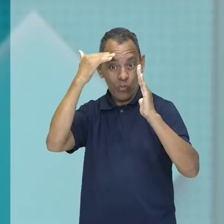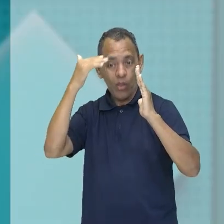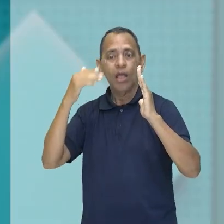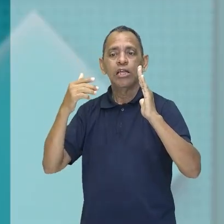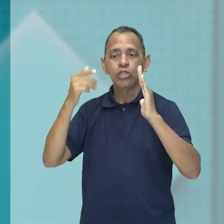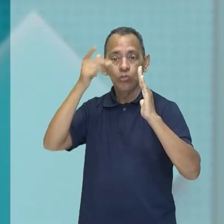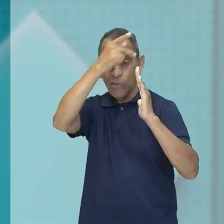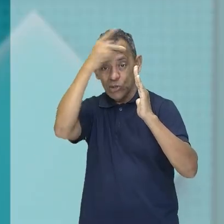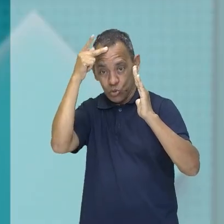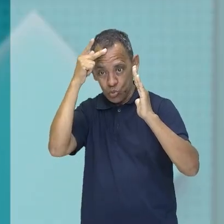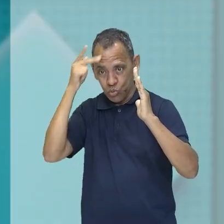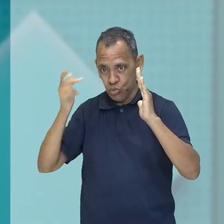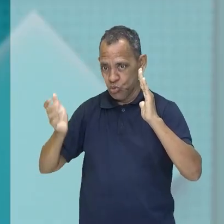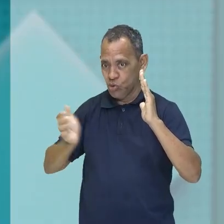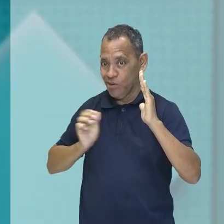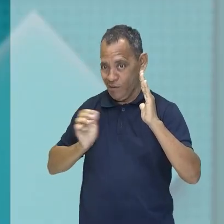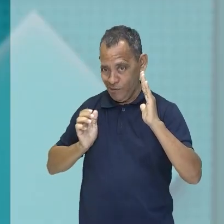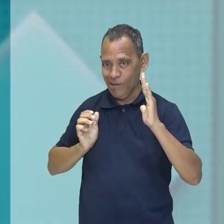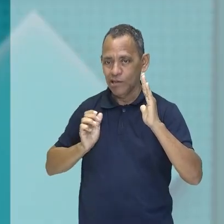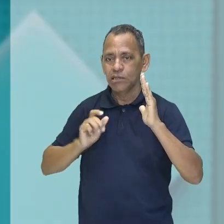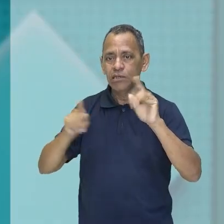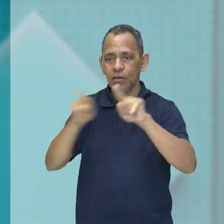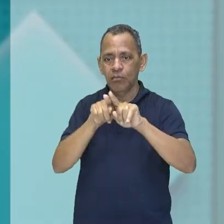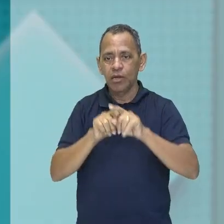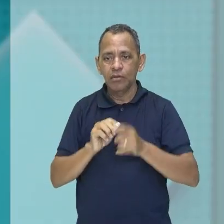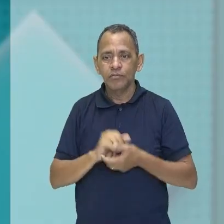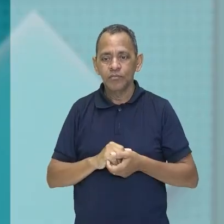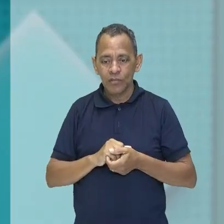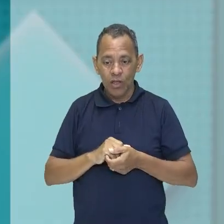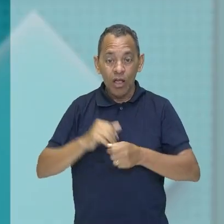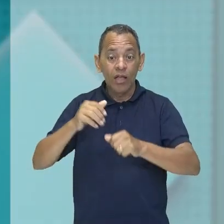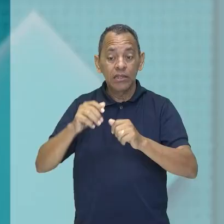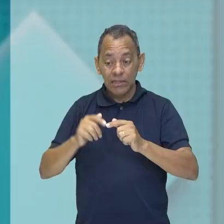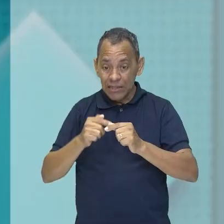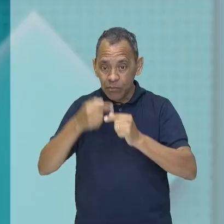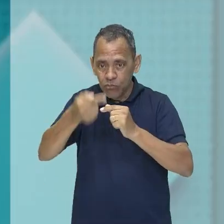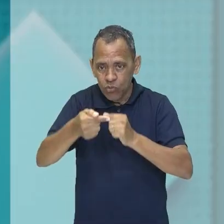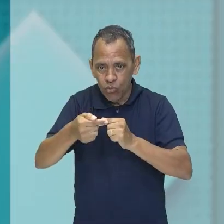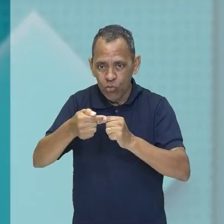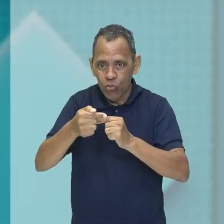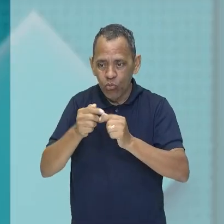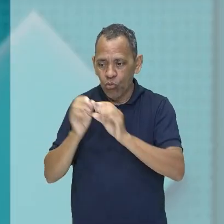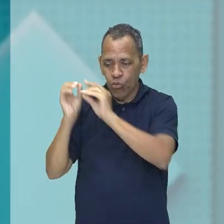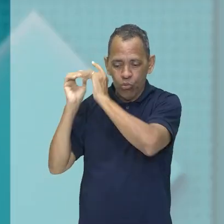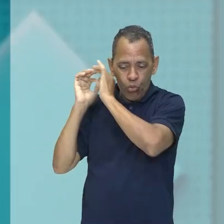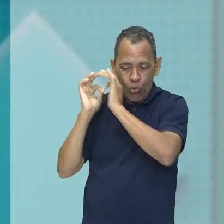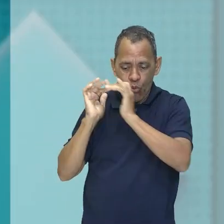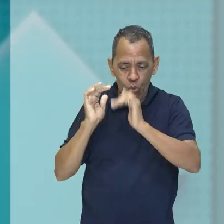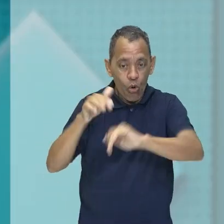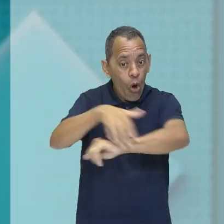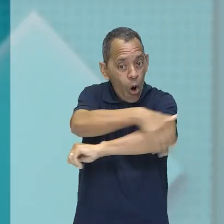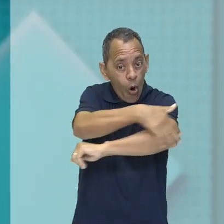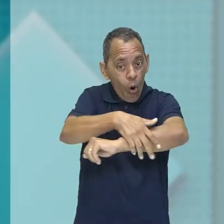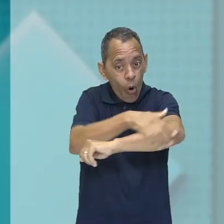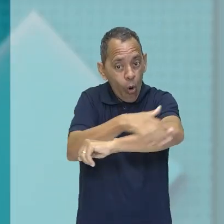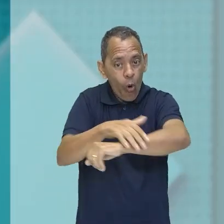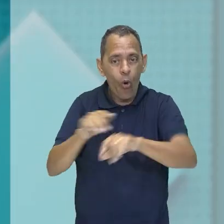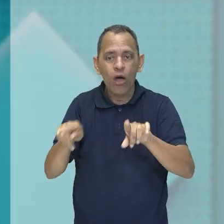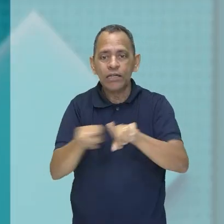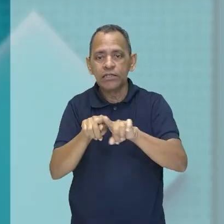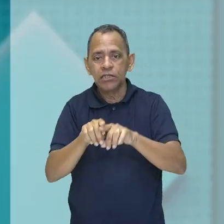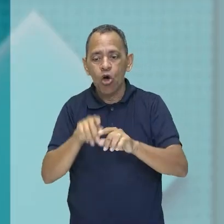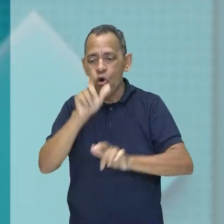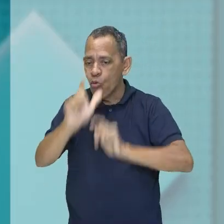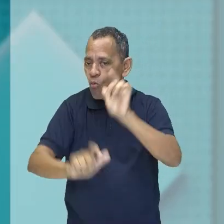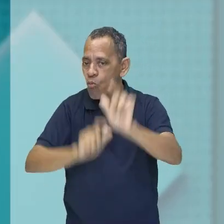para a rua. Aí, a partir daí, aconteceu o quê? O povo começou a brincar na rua. Então, surgiram esses